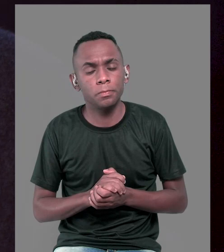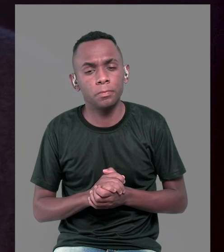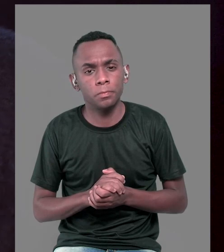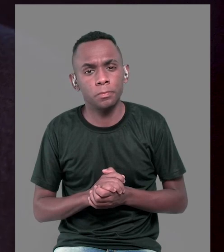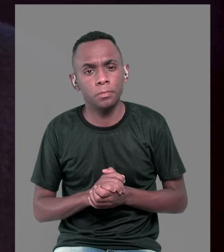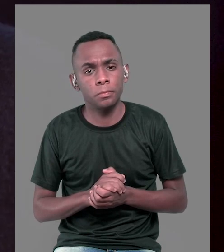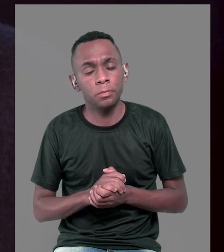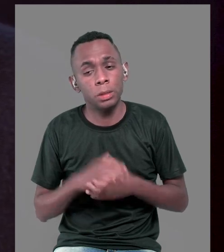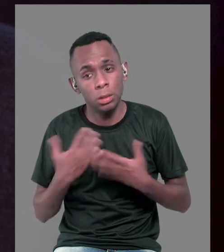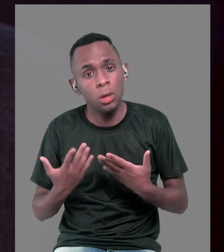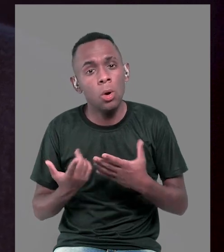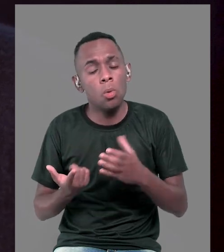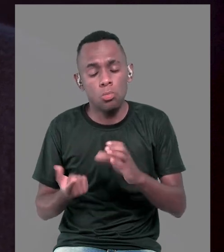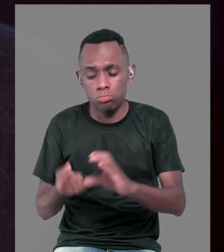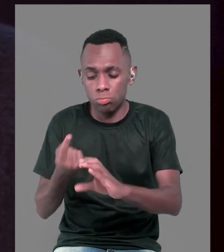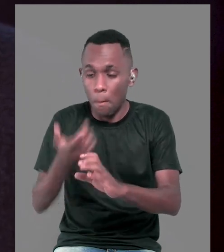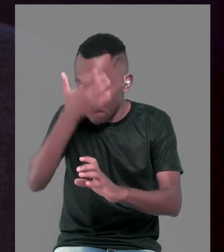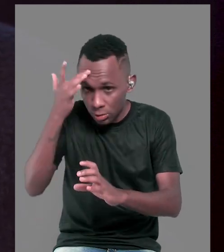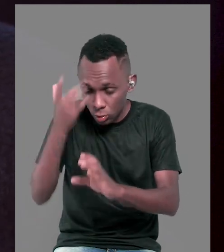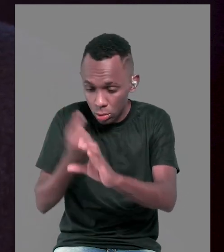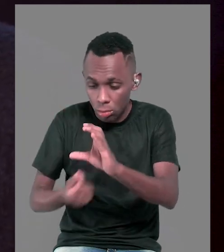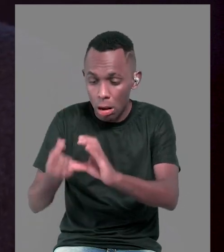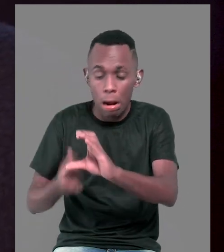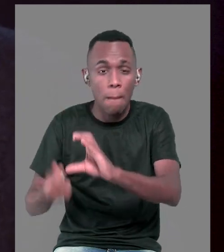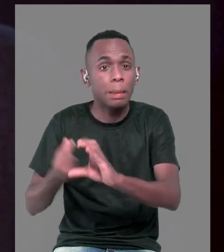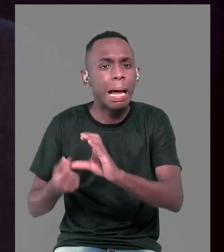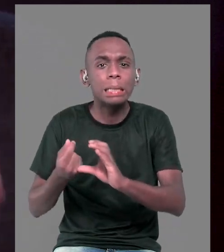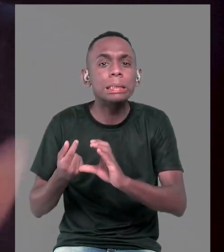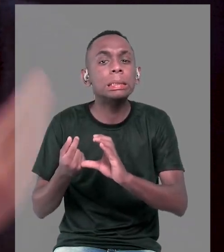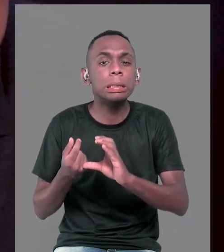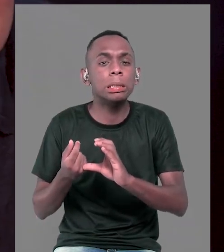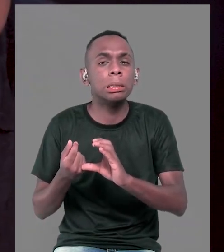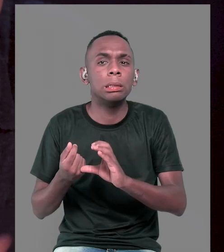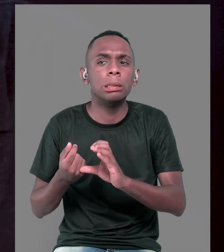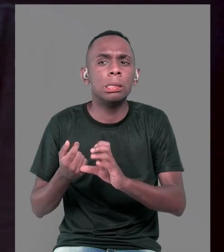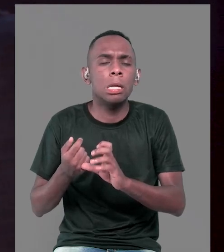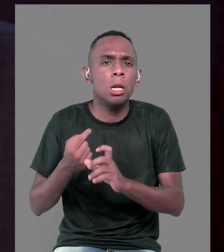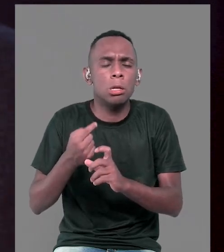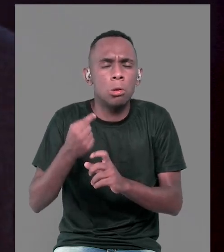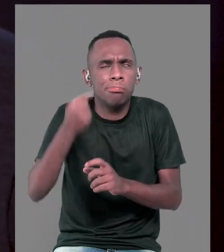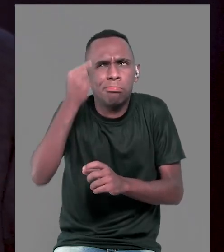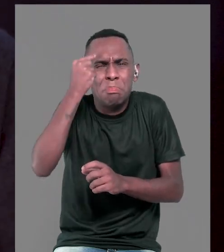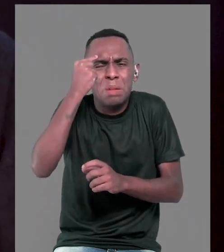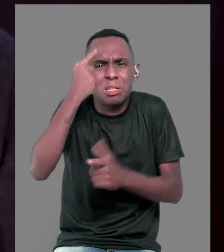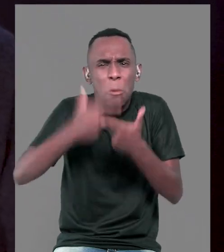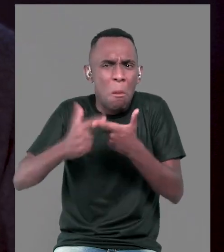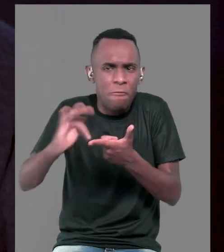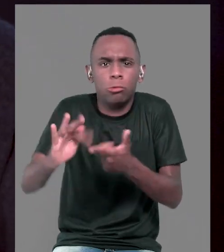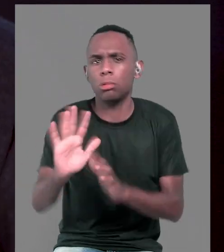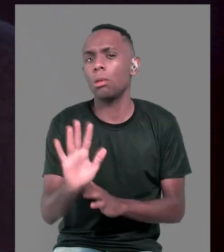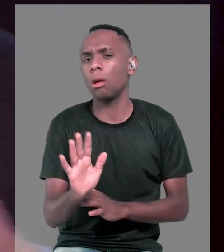O capitalista não pensa em demasia. Ao